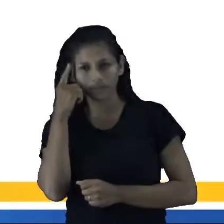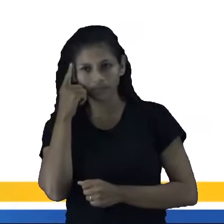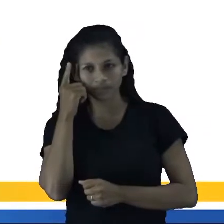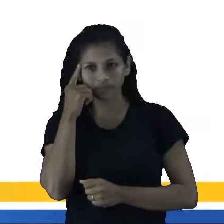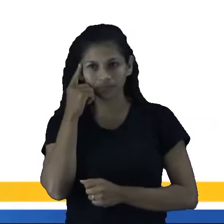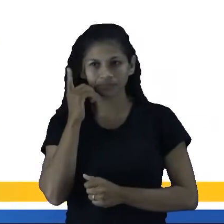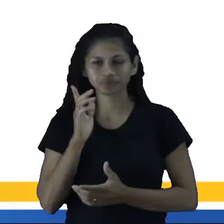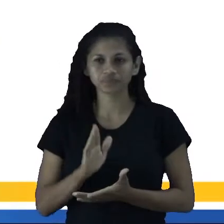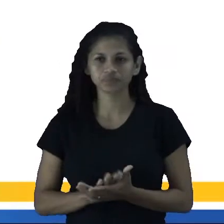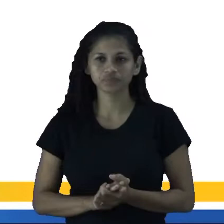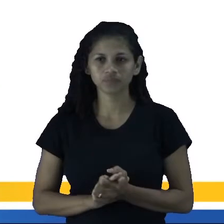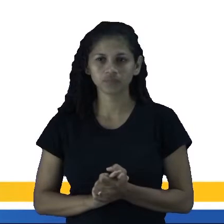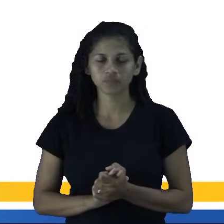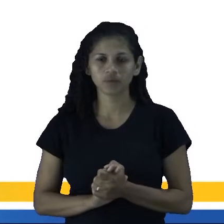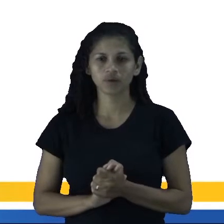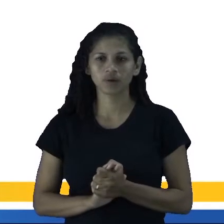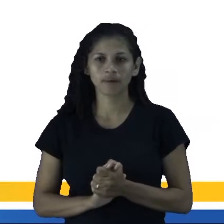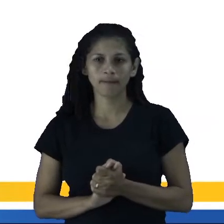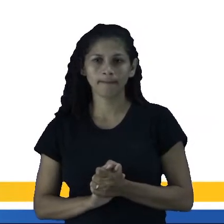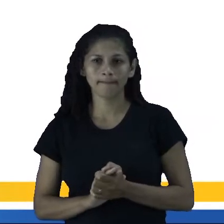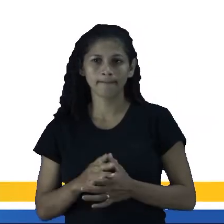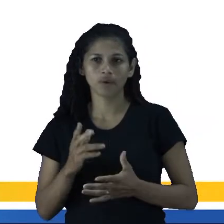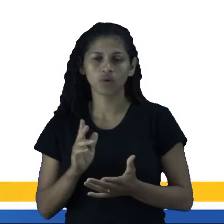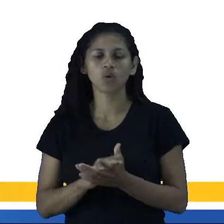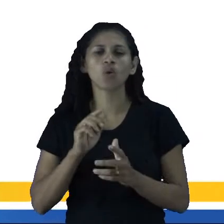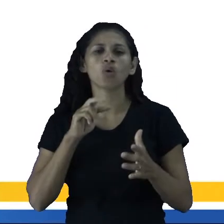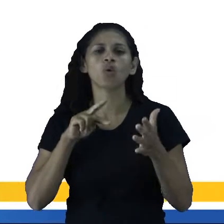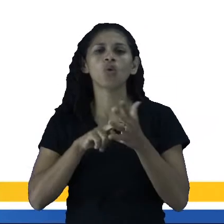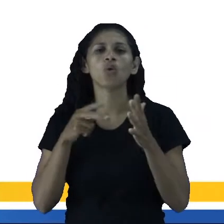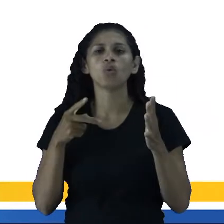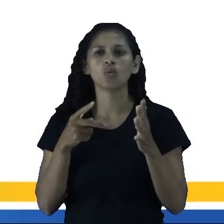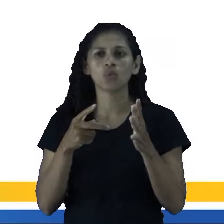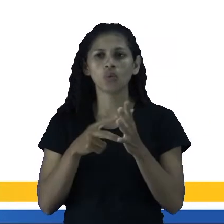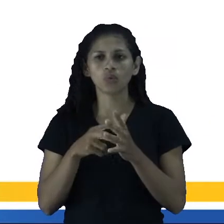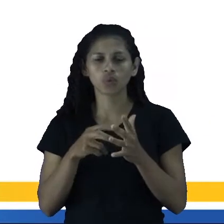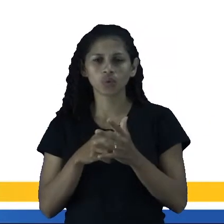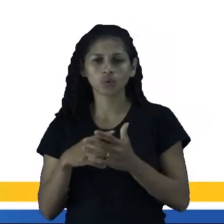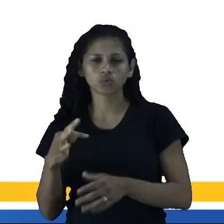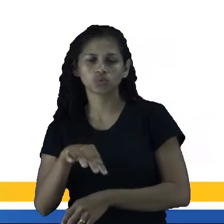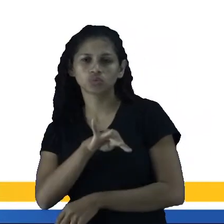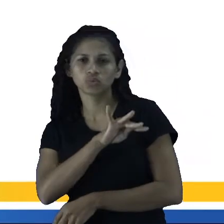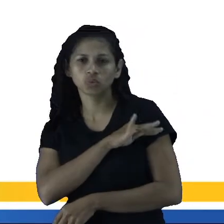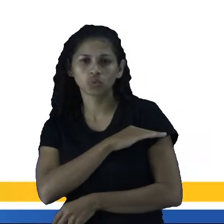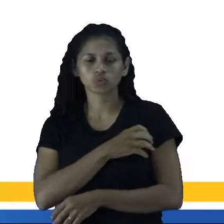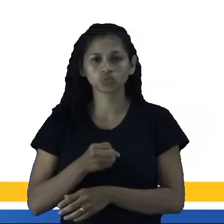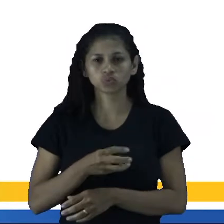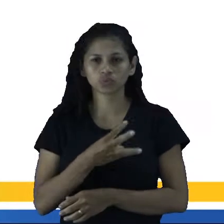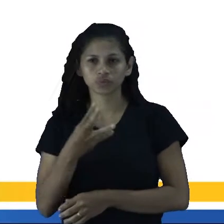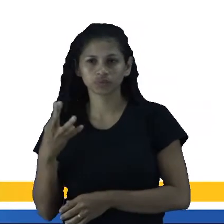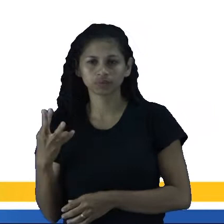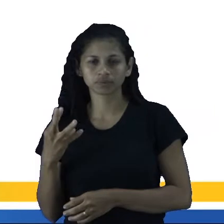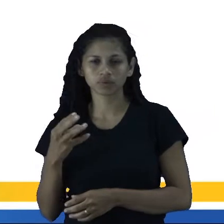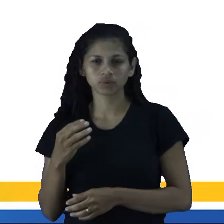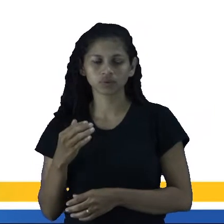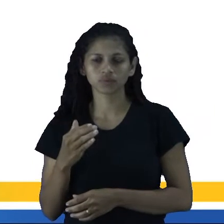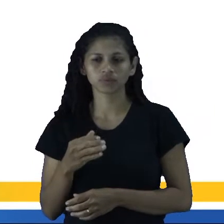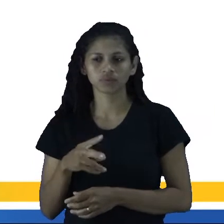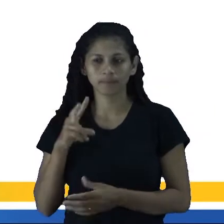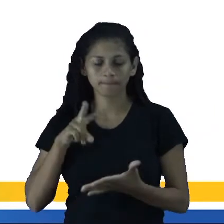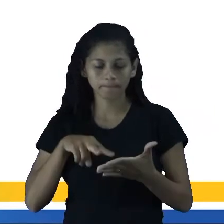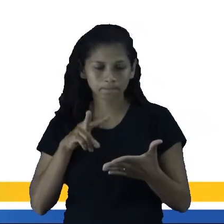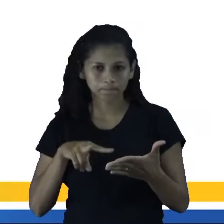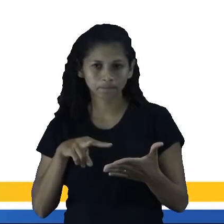disso, permutação. O que é isso? A permutação é uma técnica de contagem, acompanha bem,